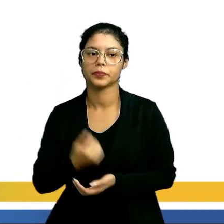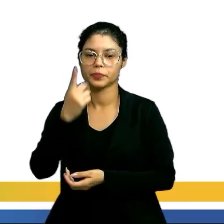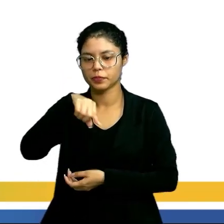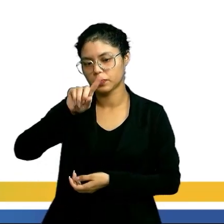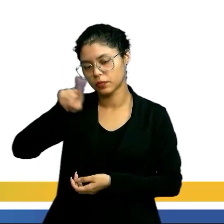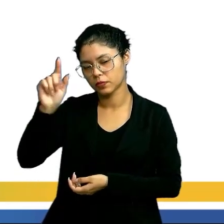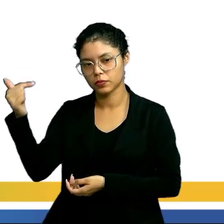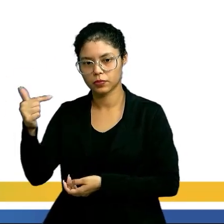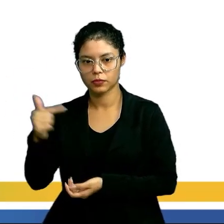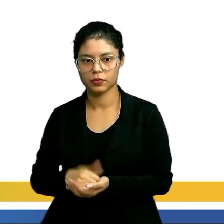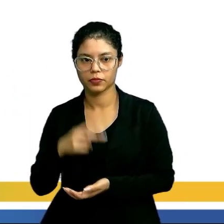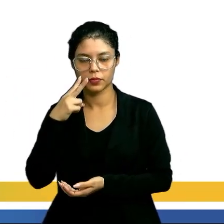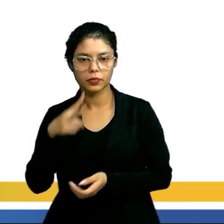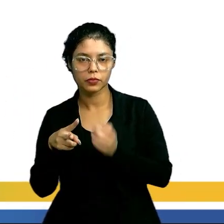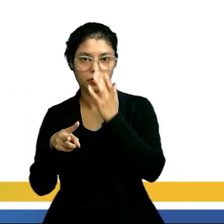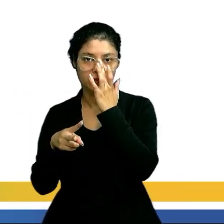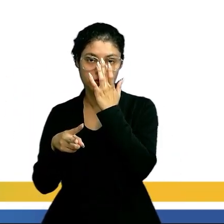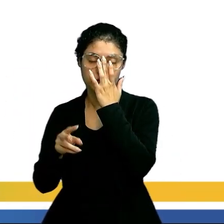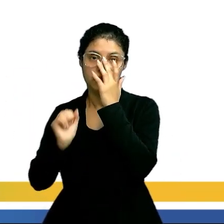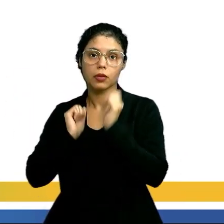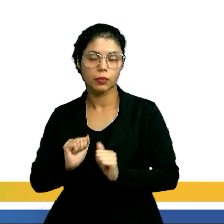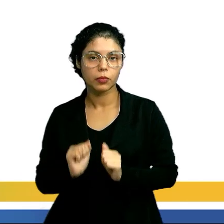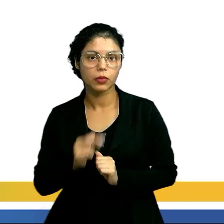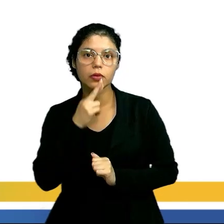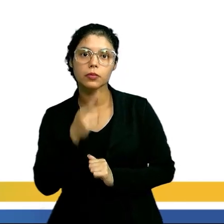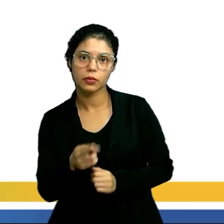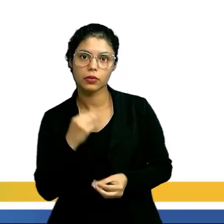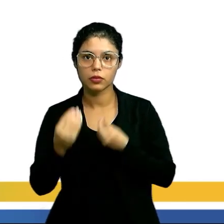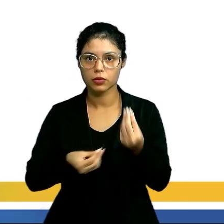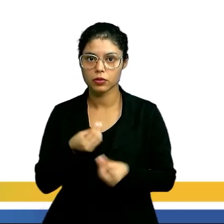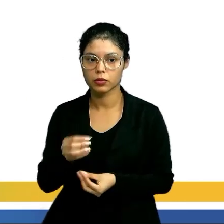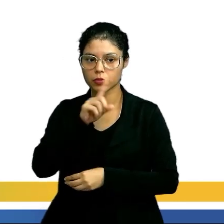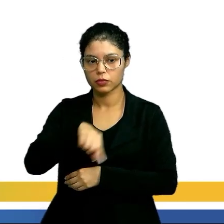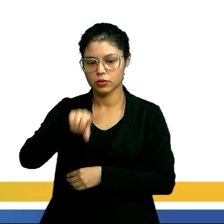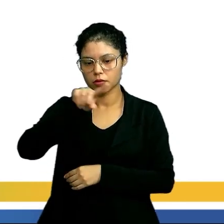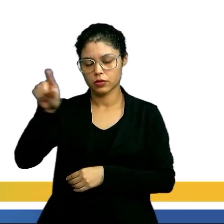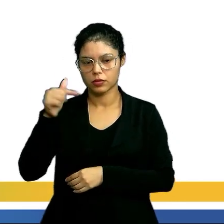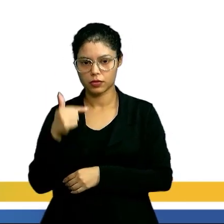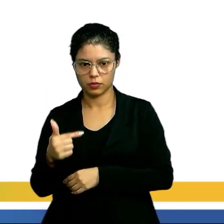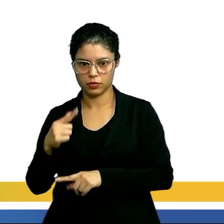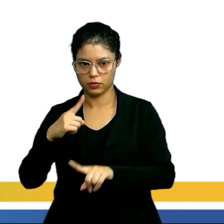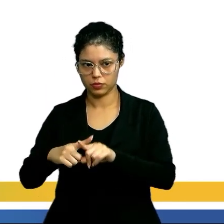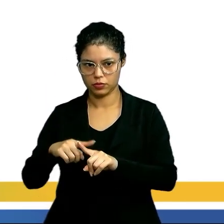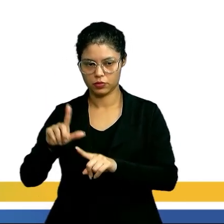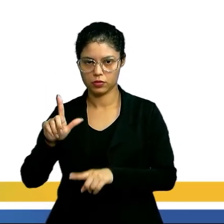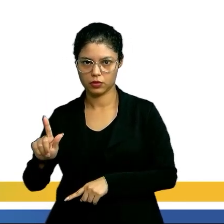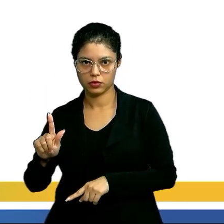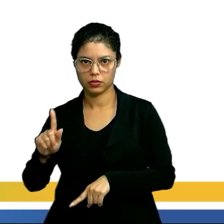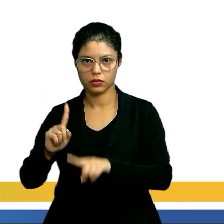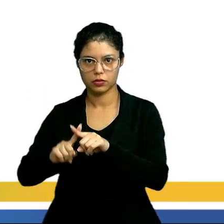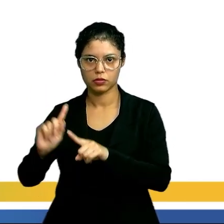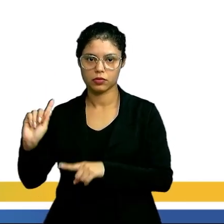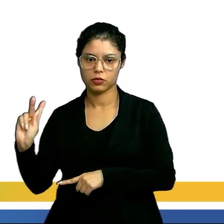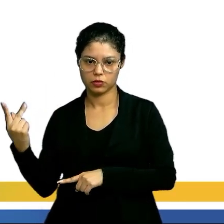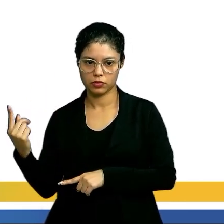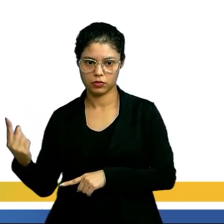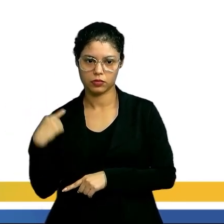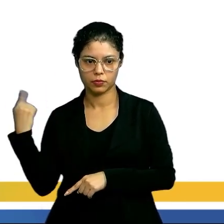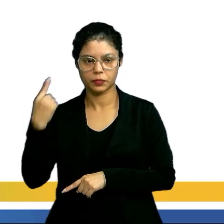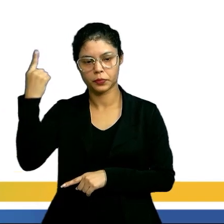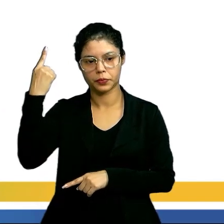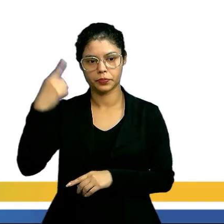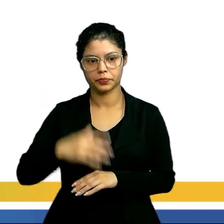que está submetido a esse aparelho. Lembra-se que, já que trata de um aparelho eletrodoméstico, apesar de tudo,